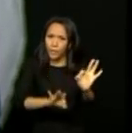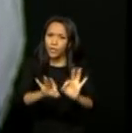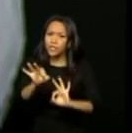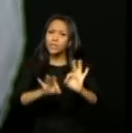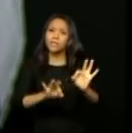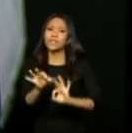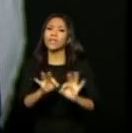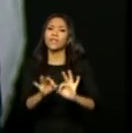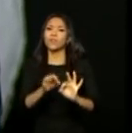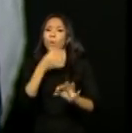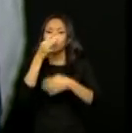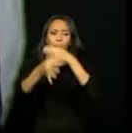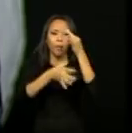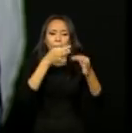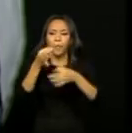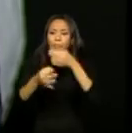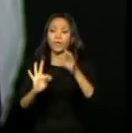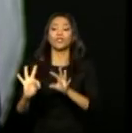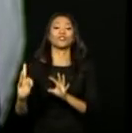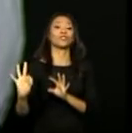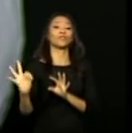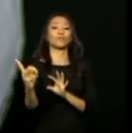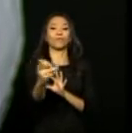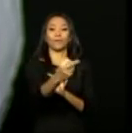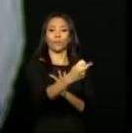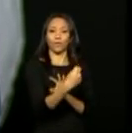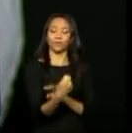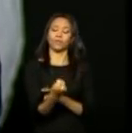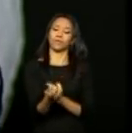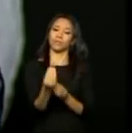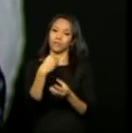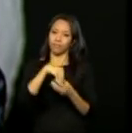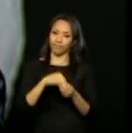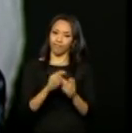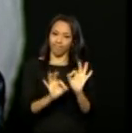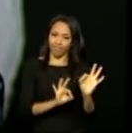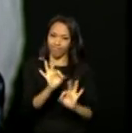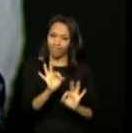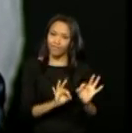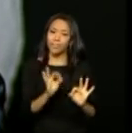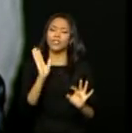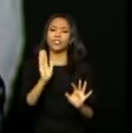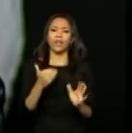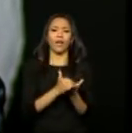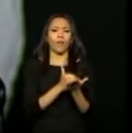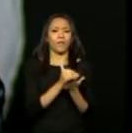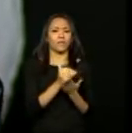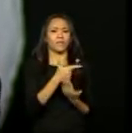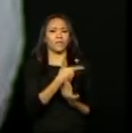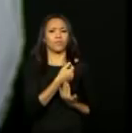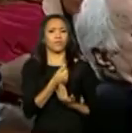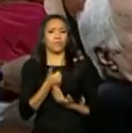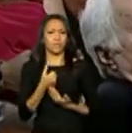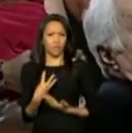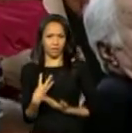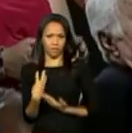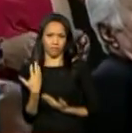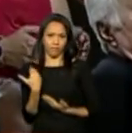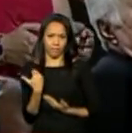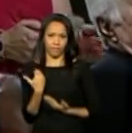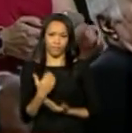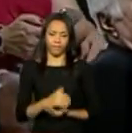me trouxeram de volta para levar adiante a política cultural que iniciamos em 2003.